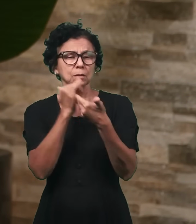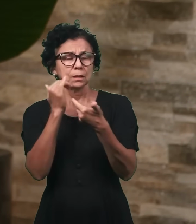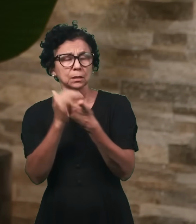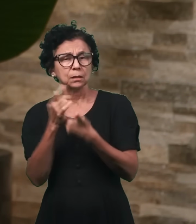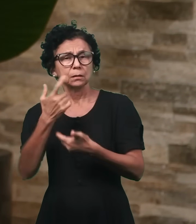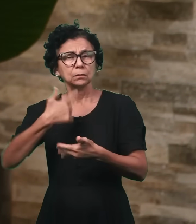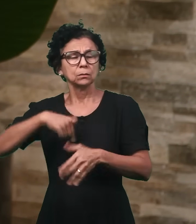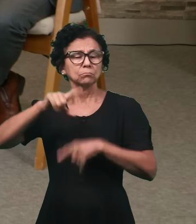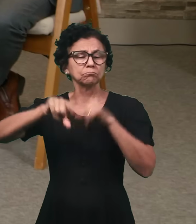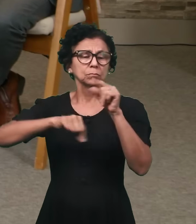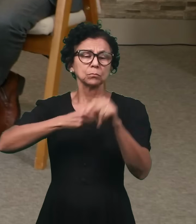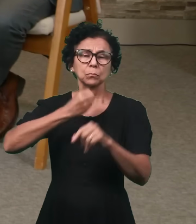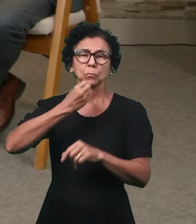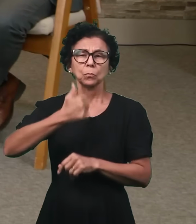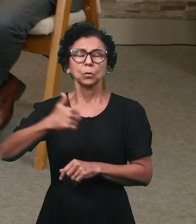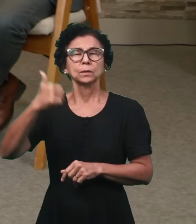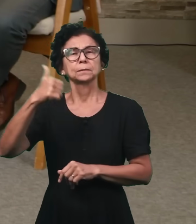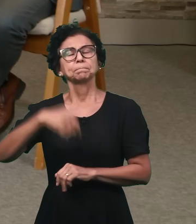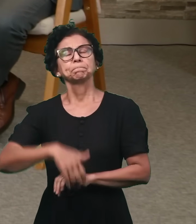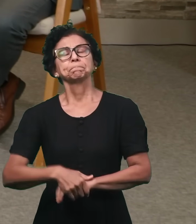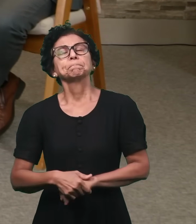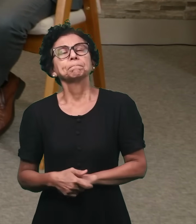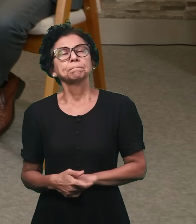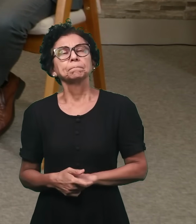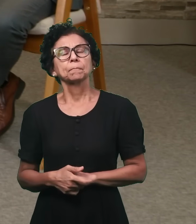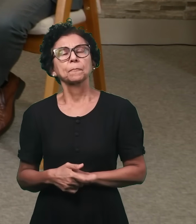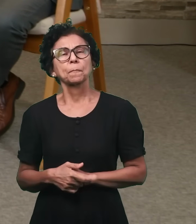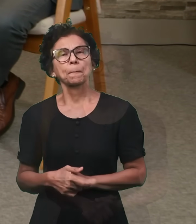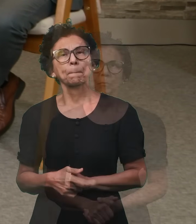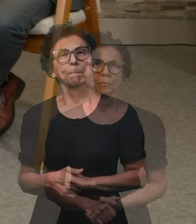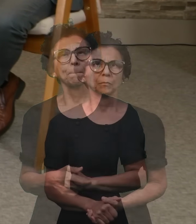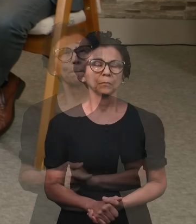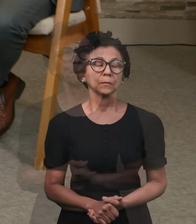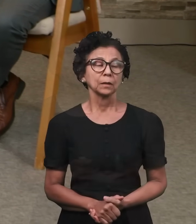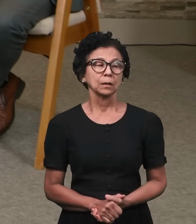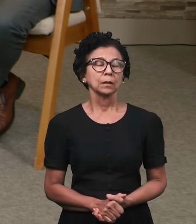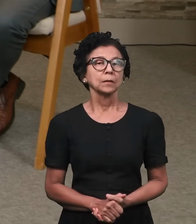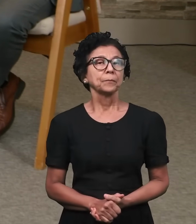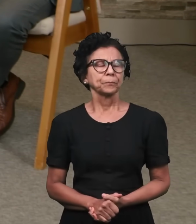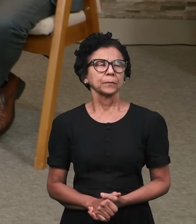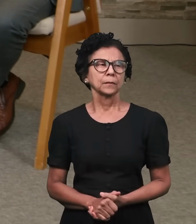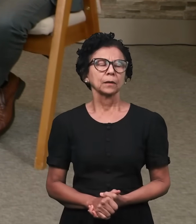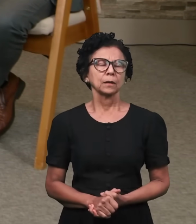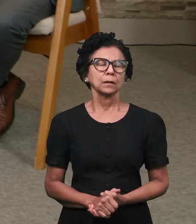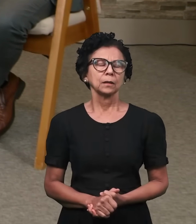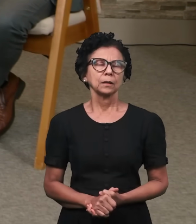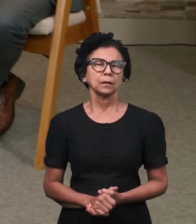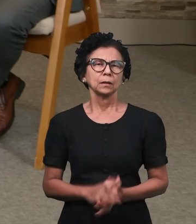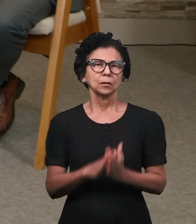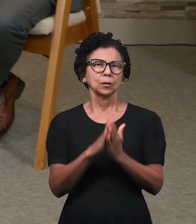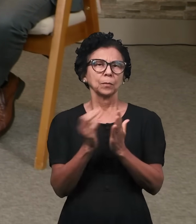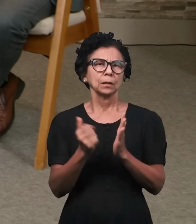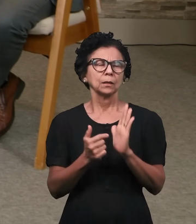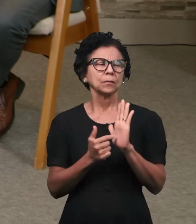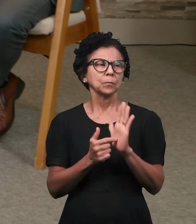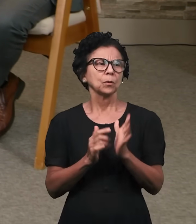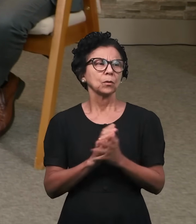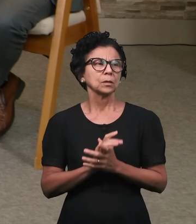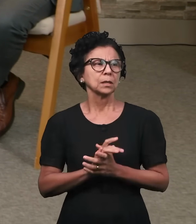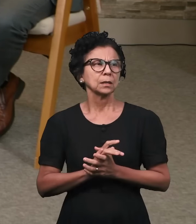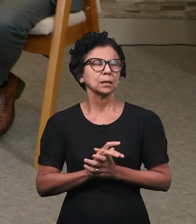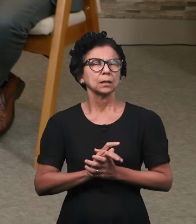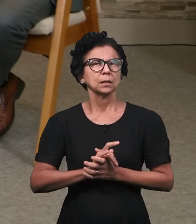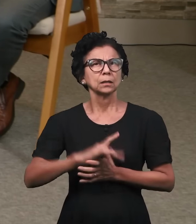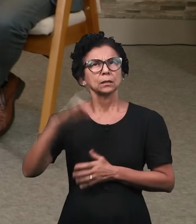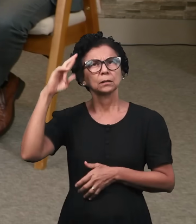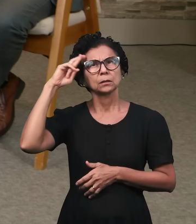Muito bom. E você sabe que o Senhor, nós conhecemos pela palavra, ele faz muita questão de genealogia, né,